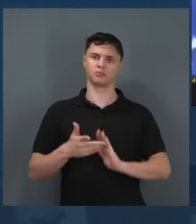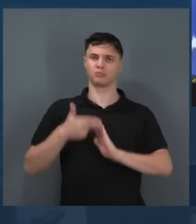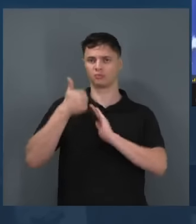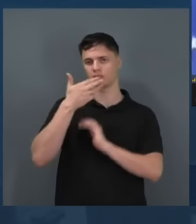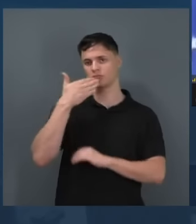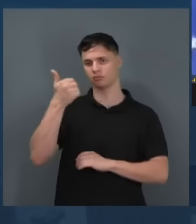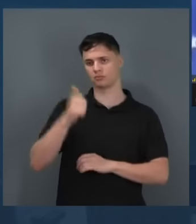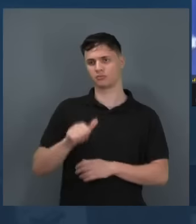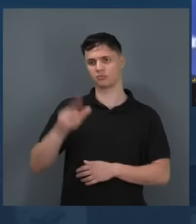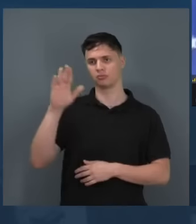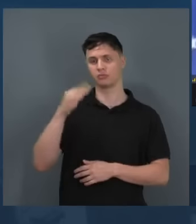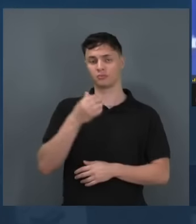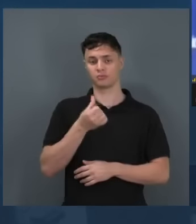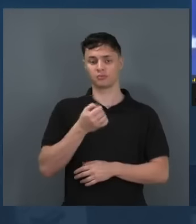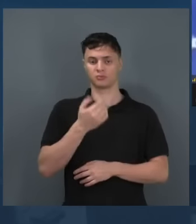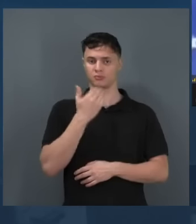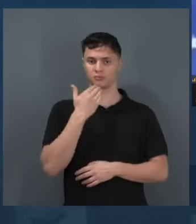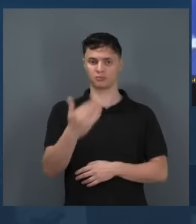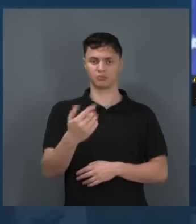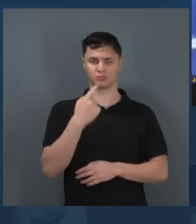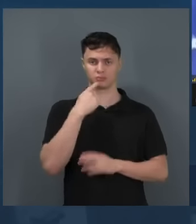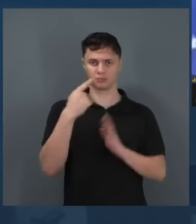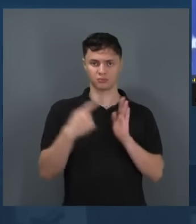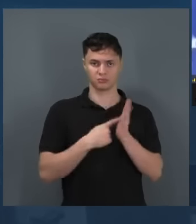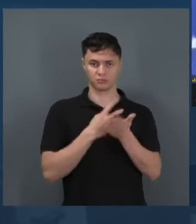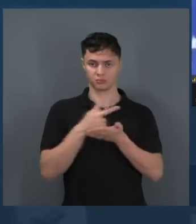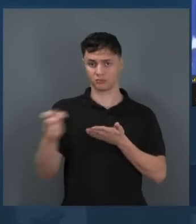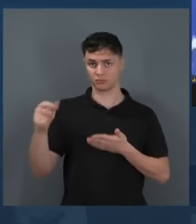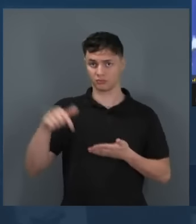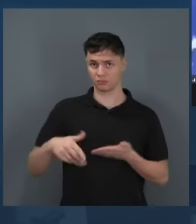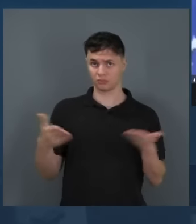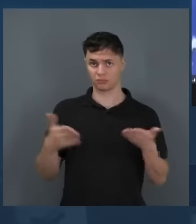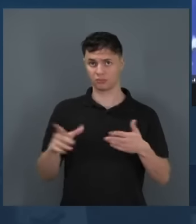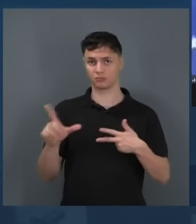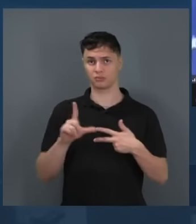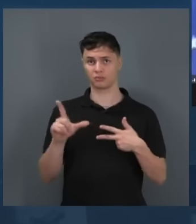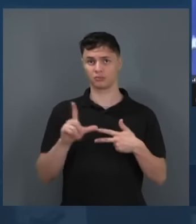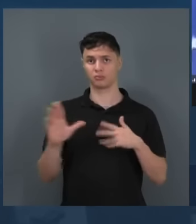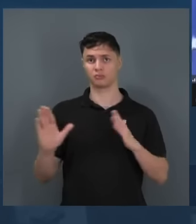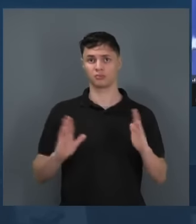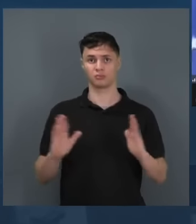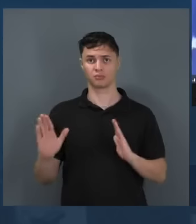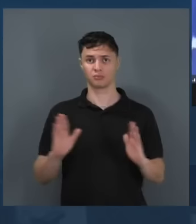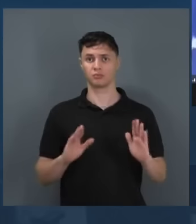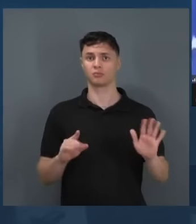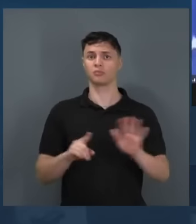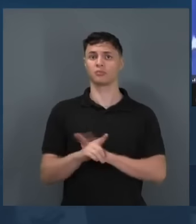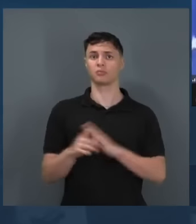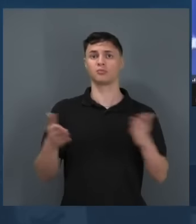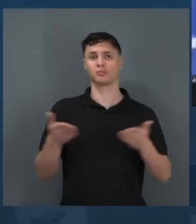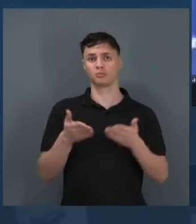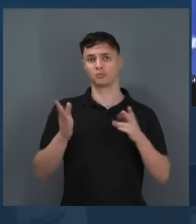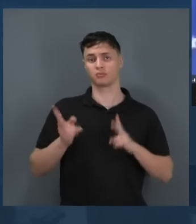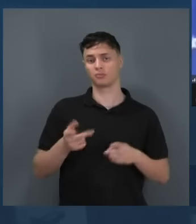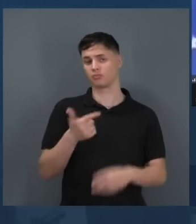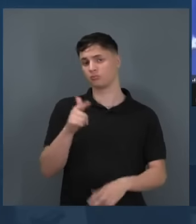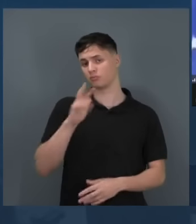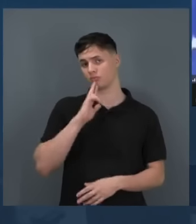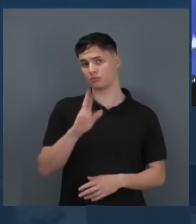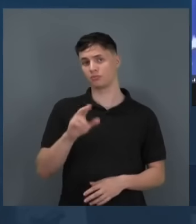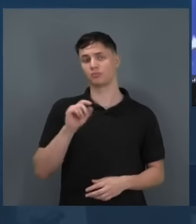mais de 60 pedidos de impeachment nessa legislatura que nós estamos. A pergunta que continua sem resposta